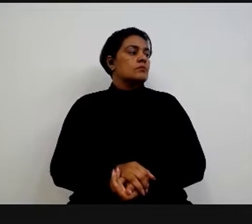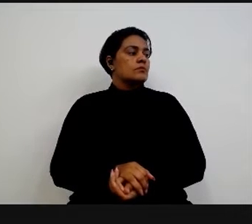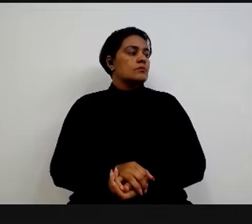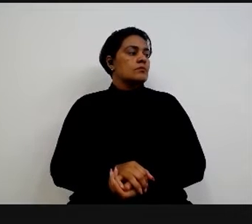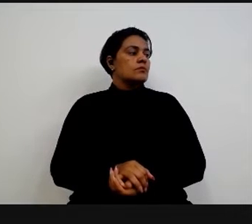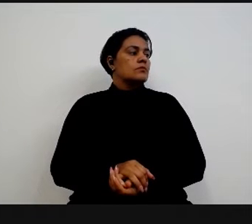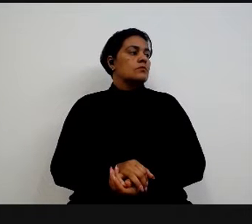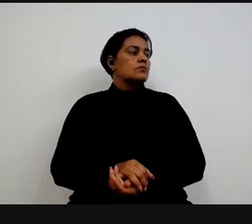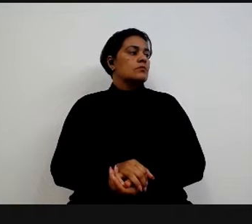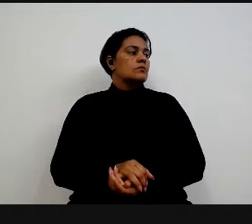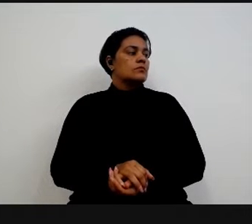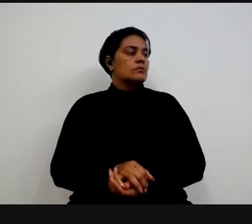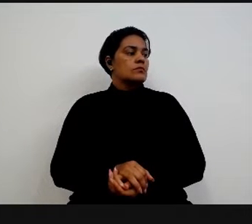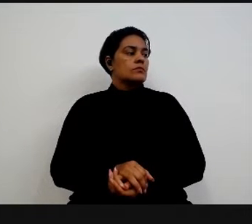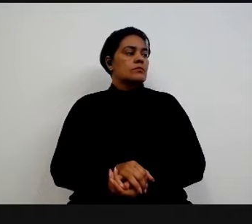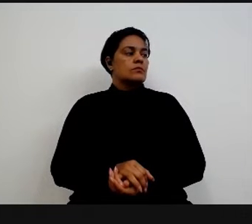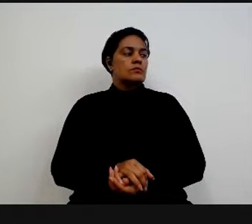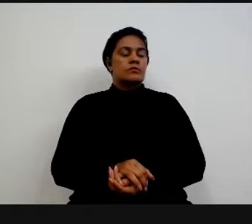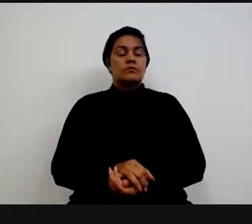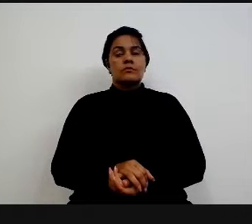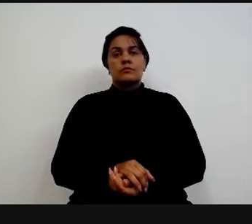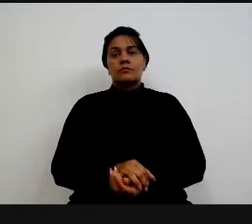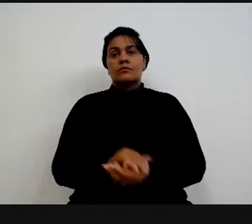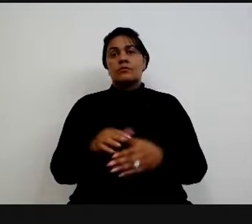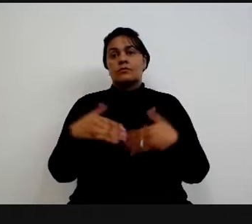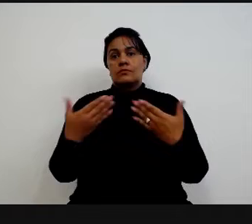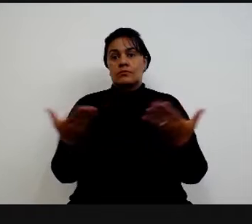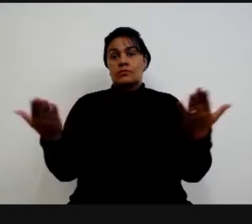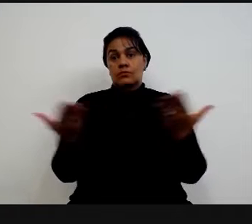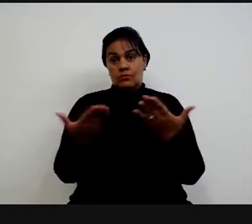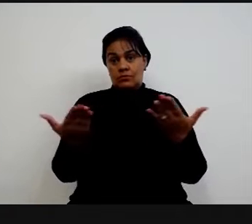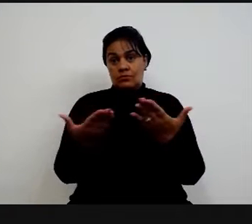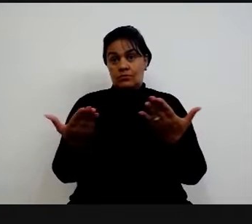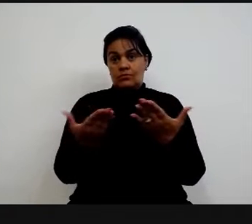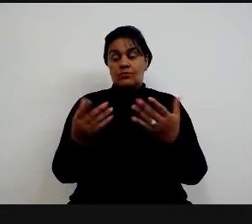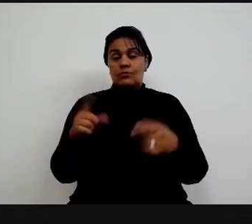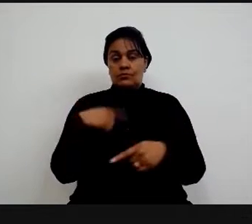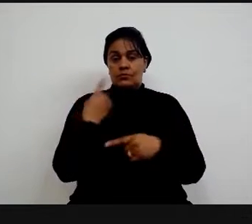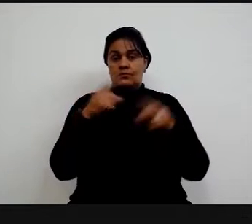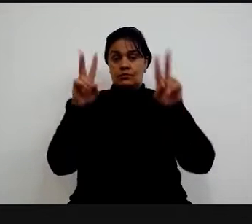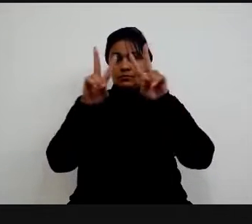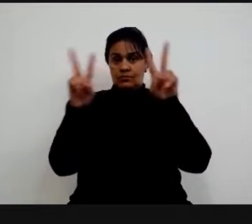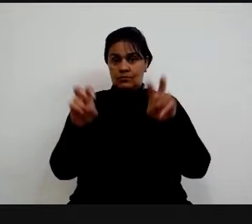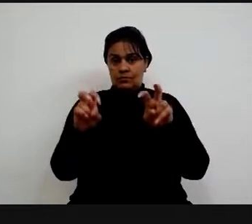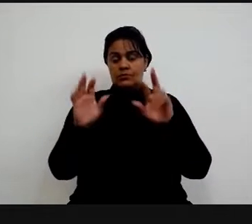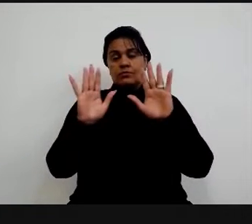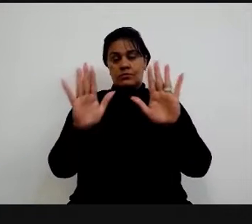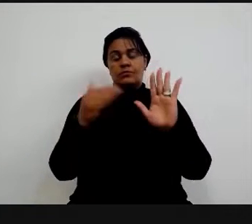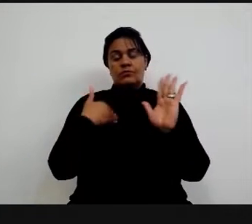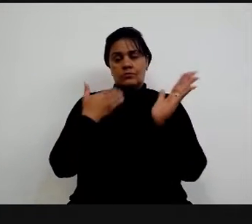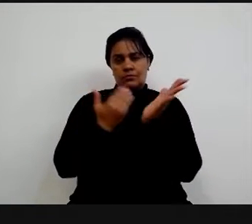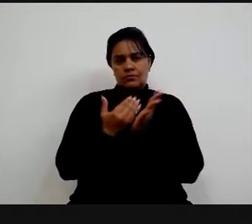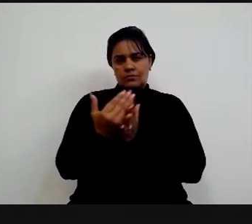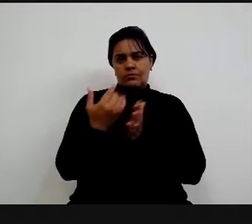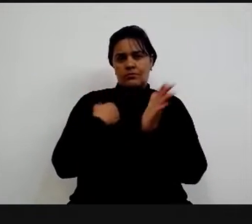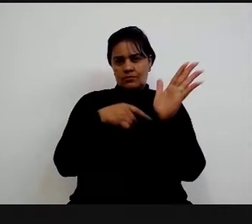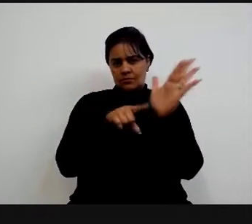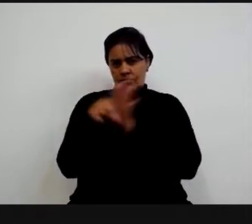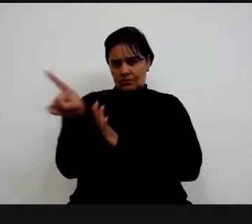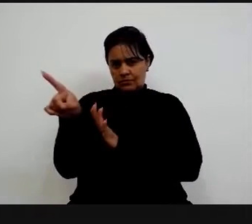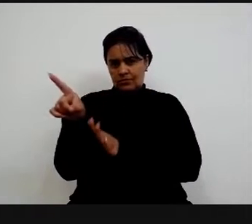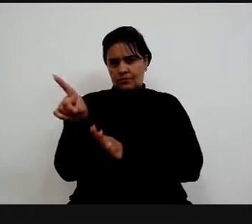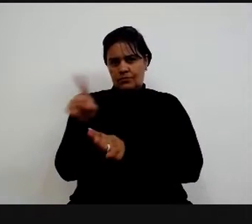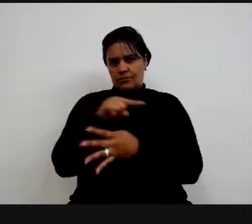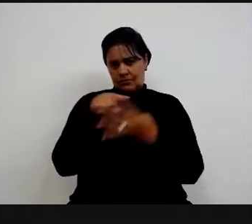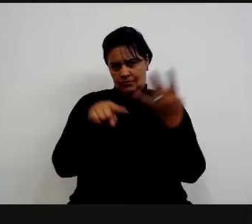temática que temos a apresentar aqui, eu vou lançar uma primeira pergunta, né, uma pergunta